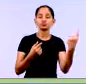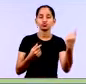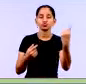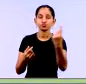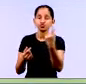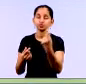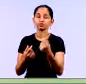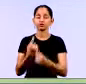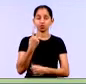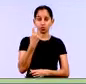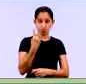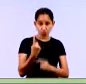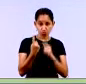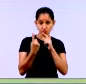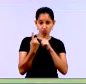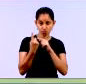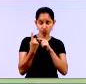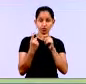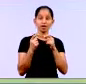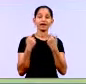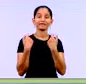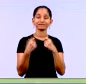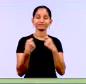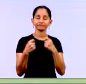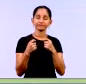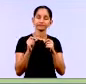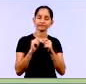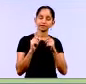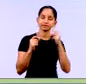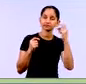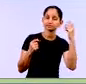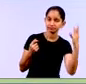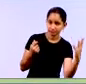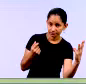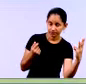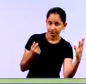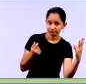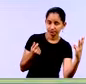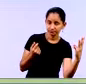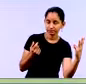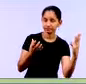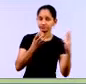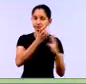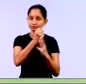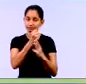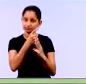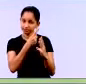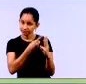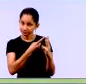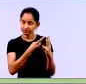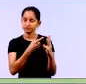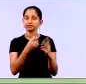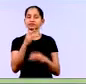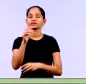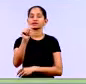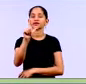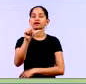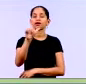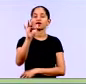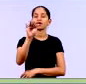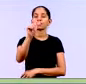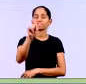São 3, não é isso? Então, para cada produto sigma, eu vou precisar de 3